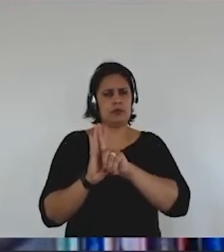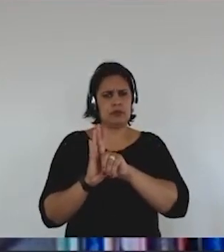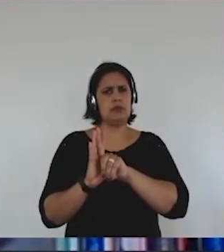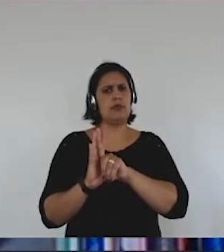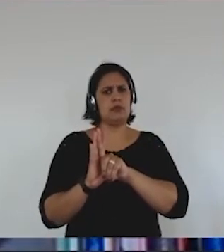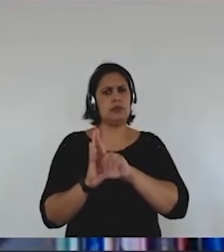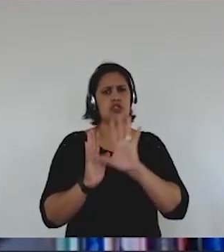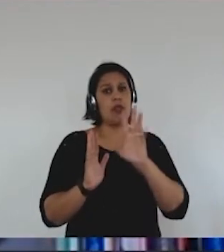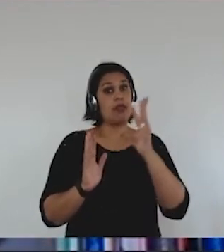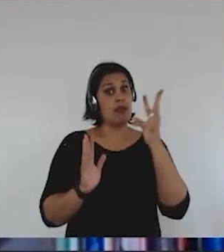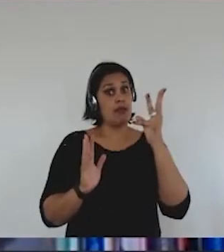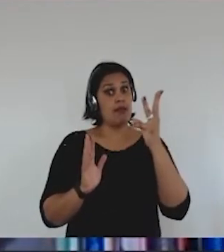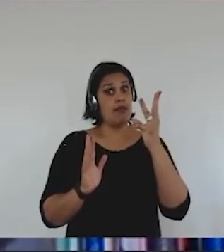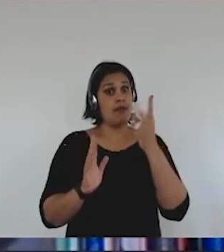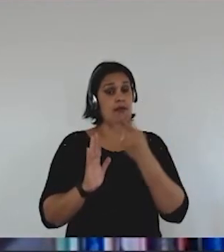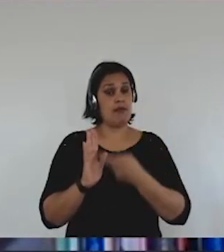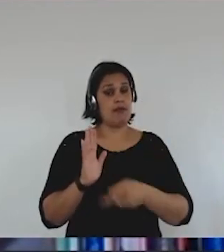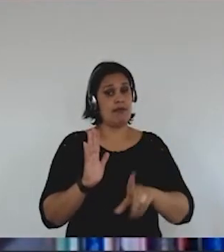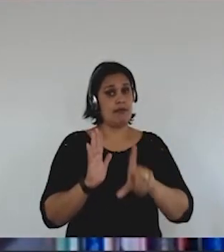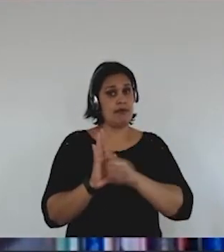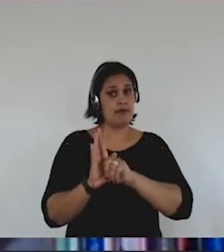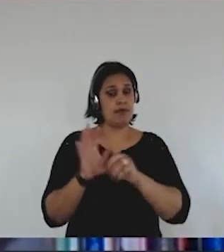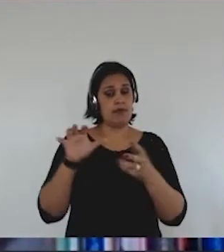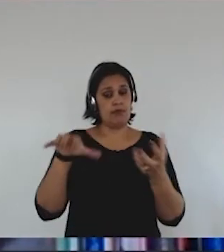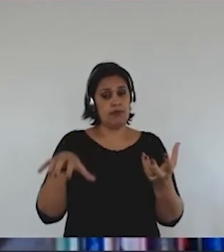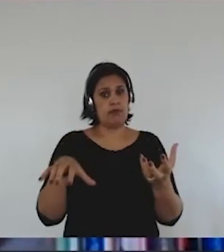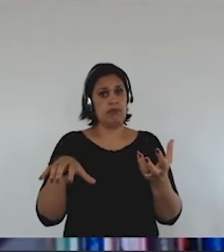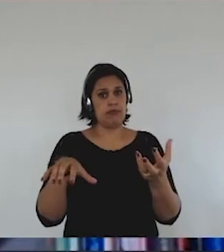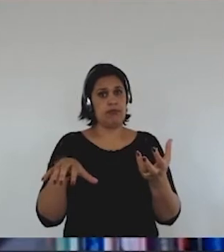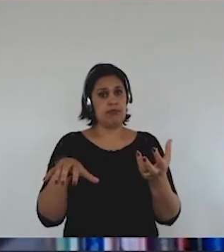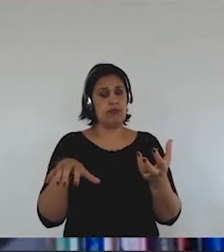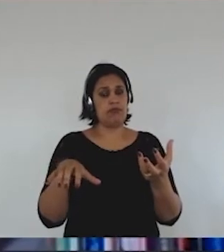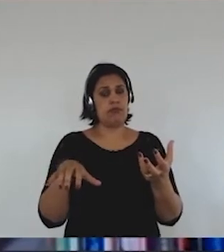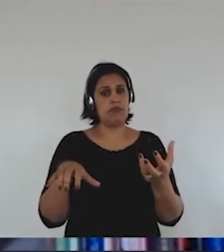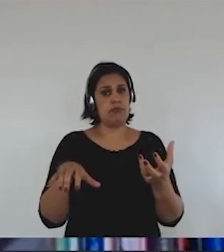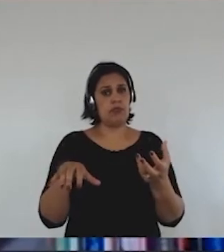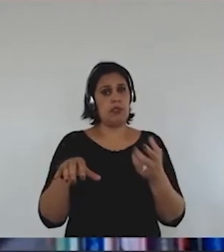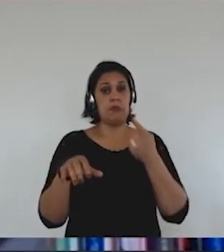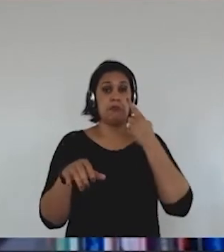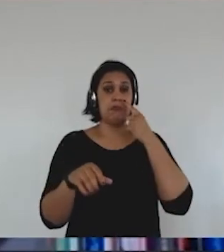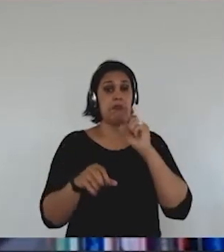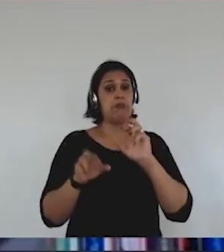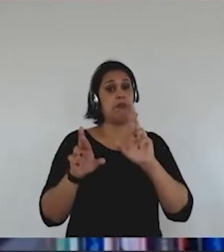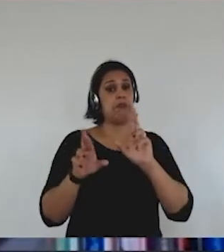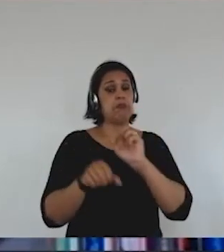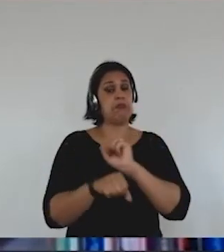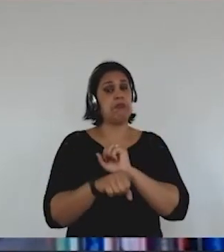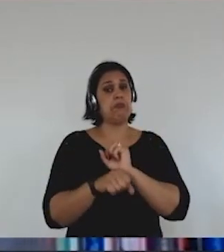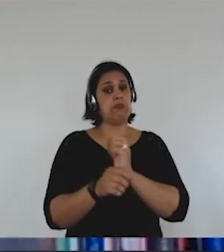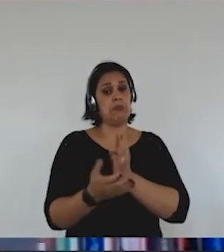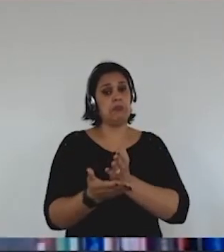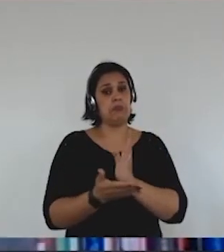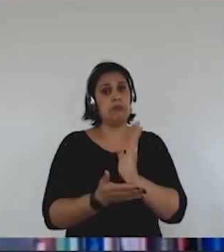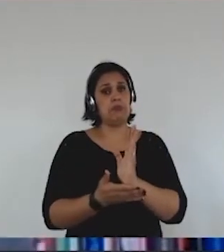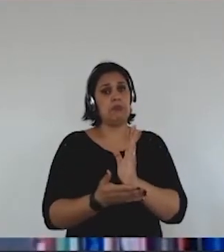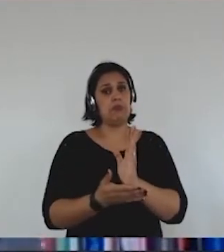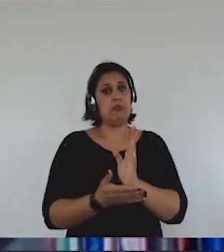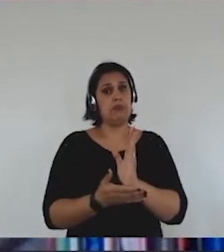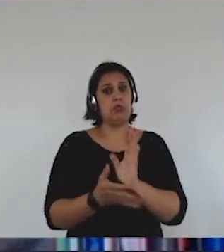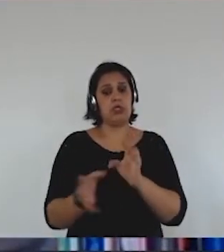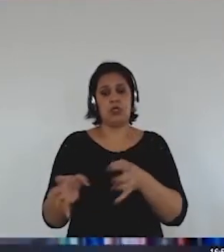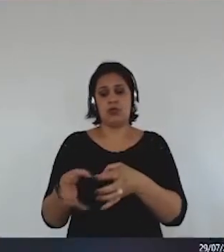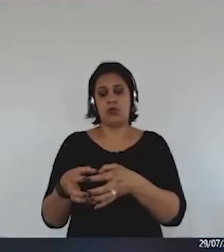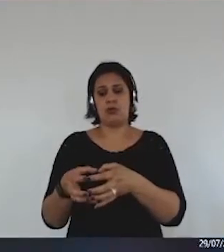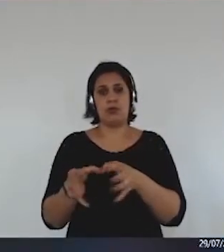tem 3 projetos no âmbito do Congresso Nacional Brasileiro de aprovação do compliance para partidos